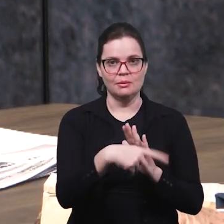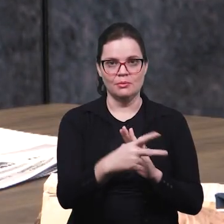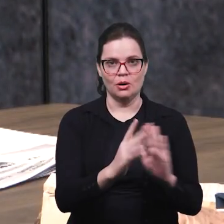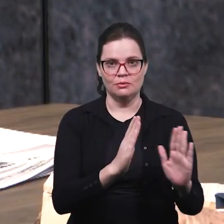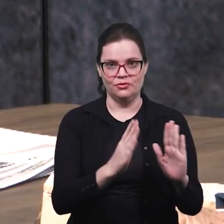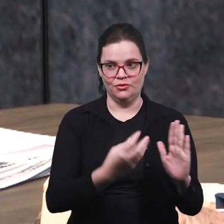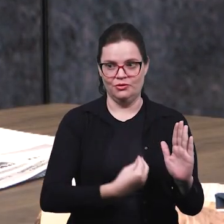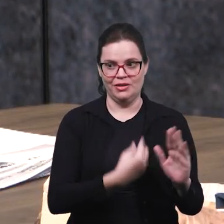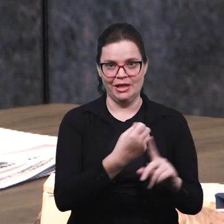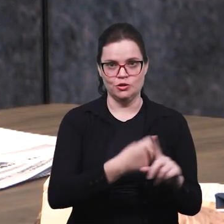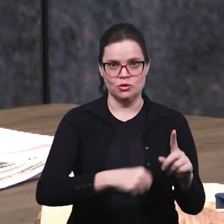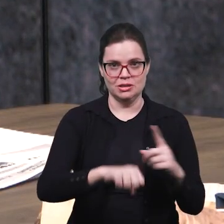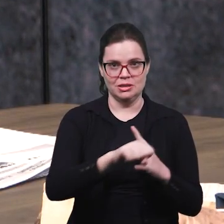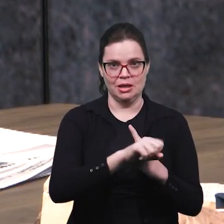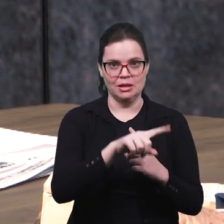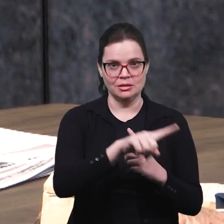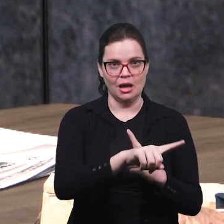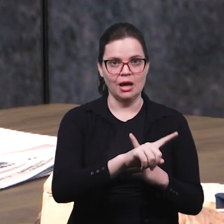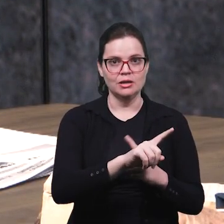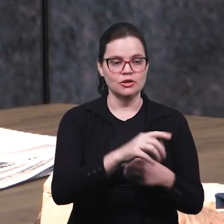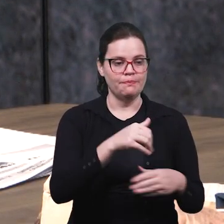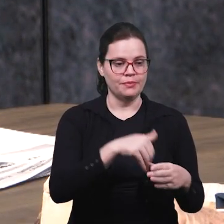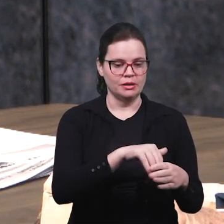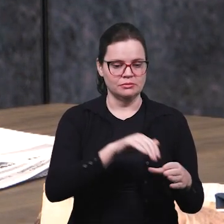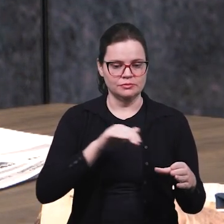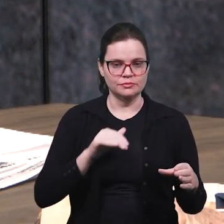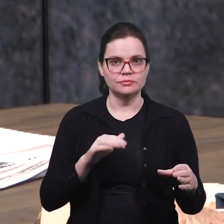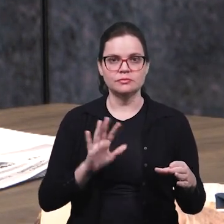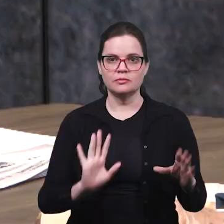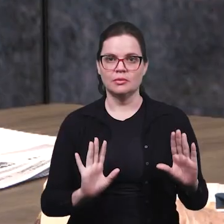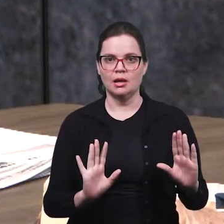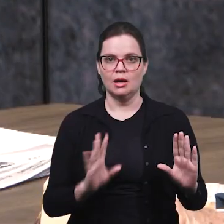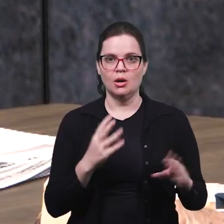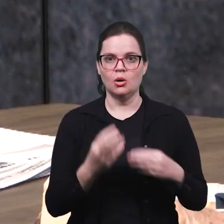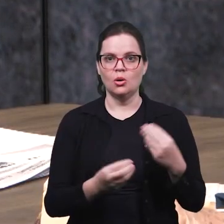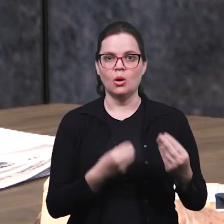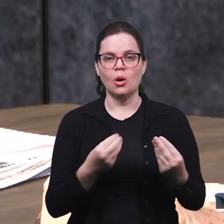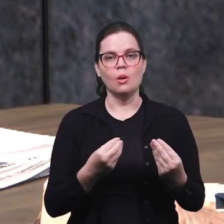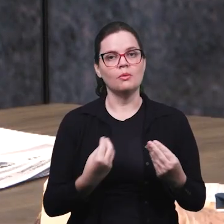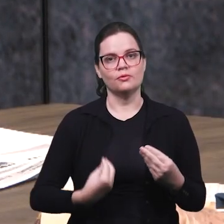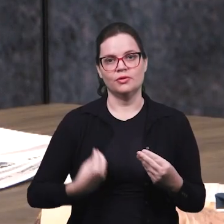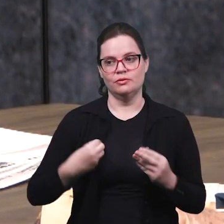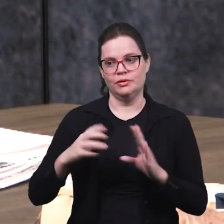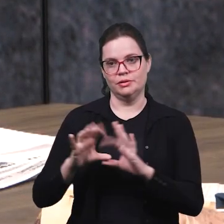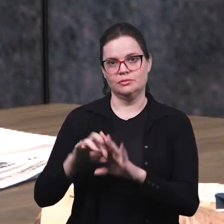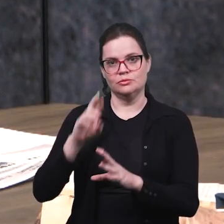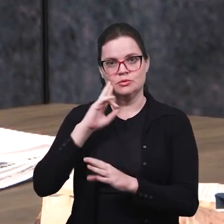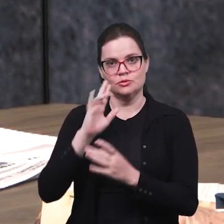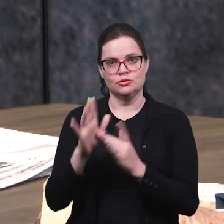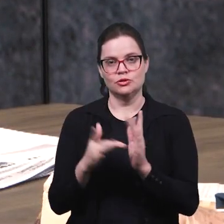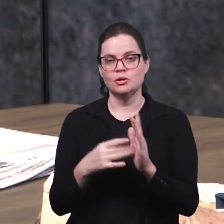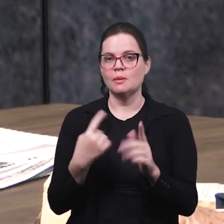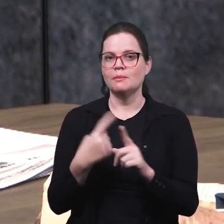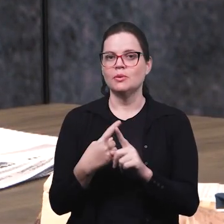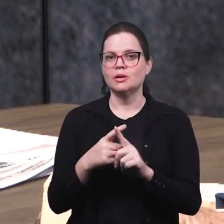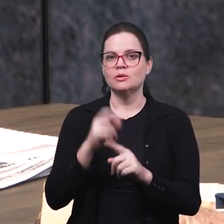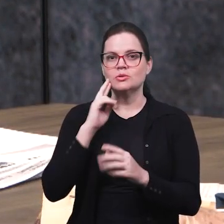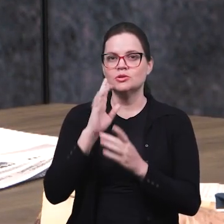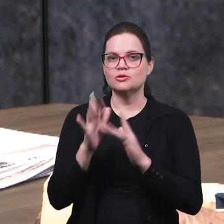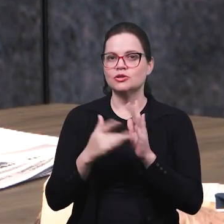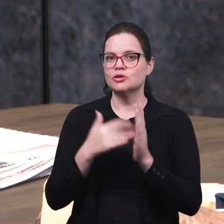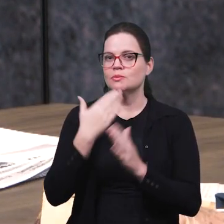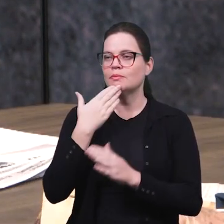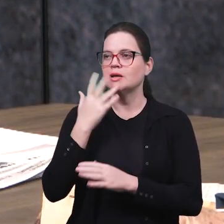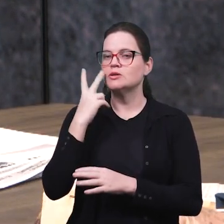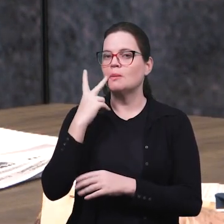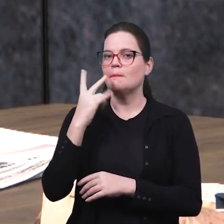eles poderiam estar vivendo na presença de Deus. E, na verdade, a palavra de Deus mostra Jesus orando não para que o Senhor tirasse os seus